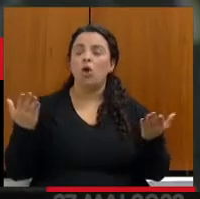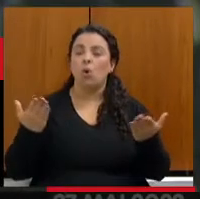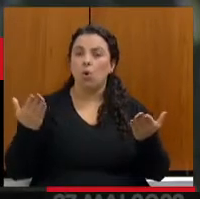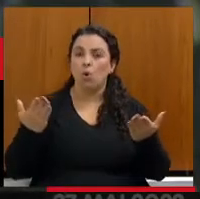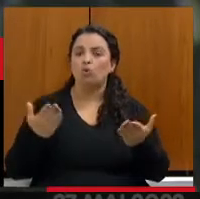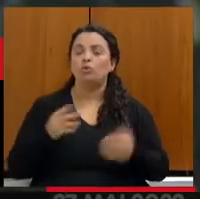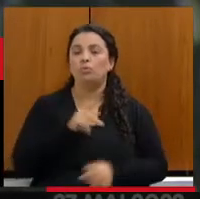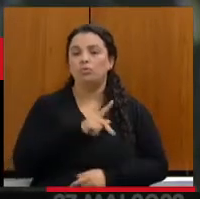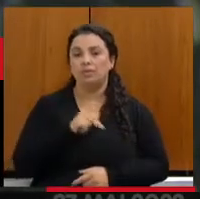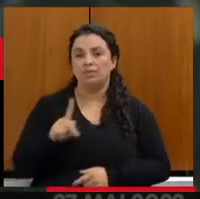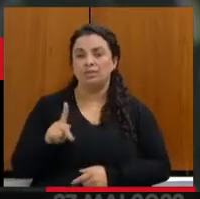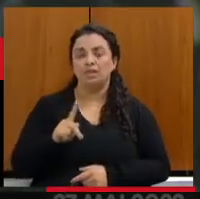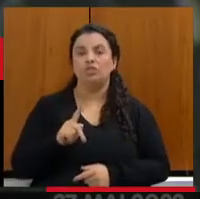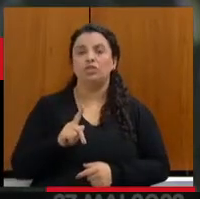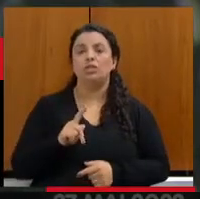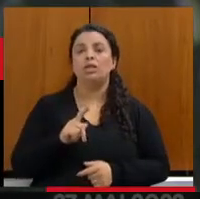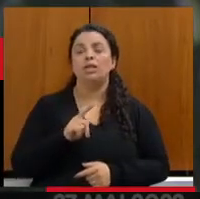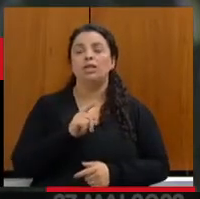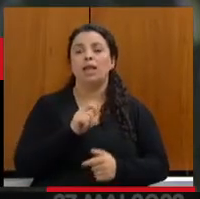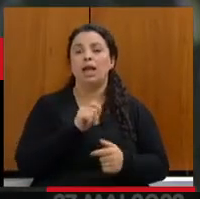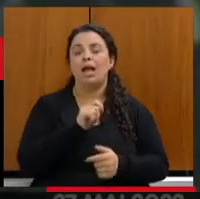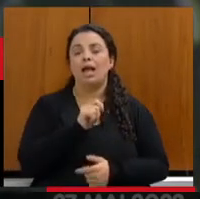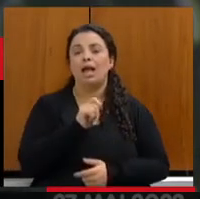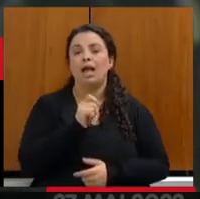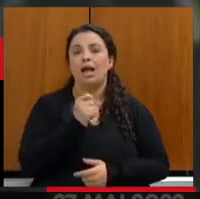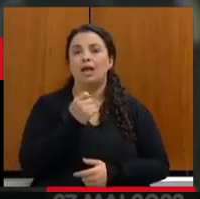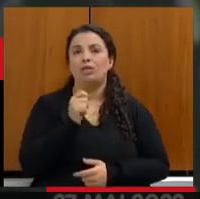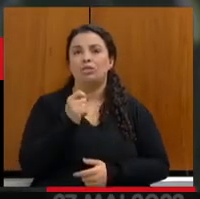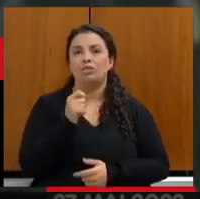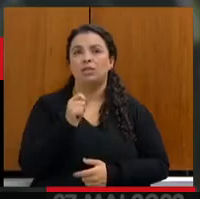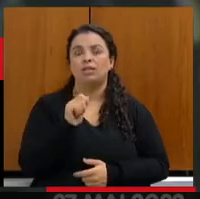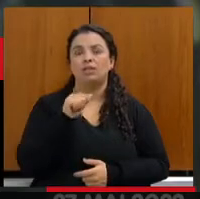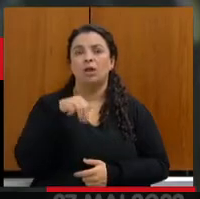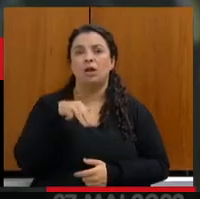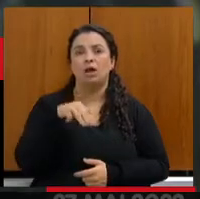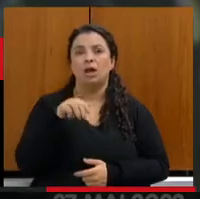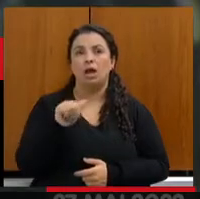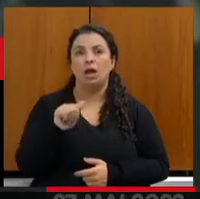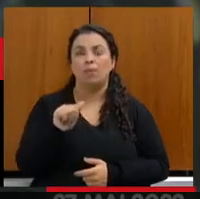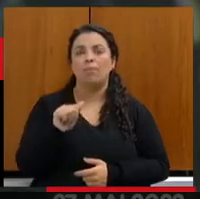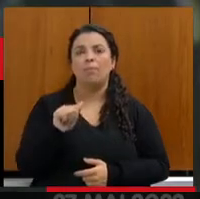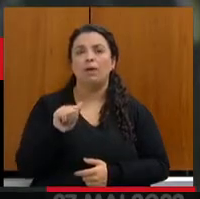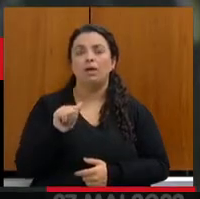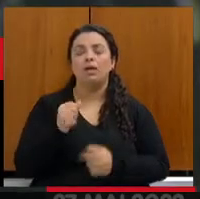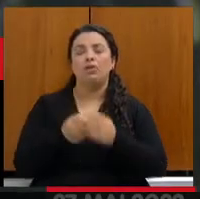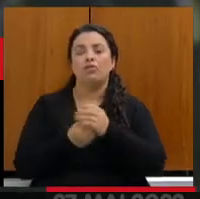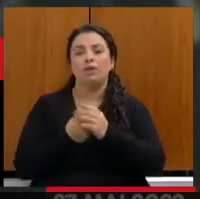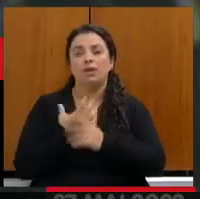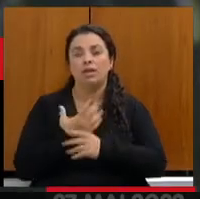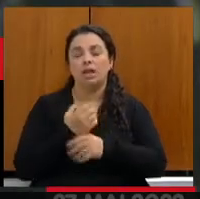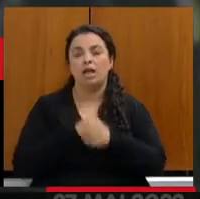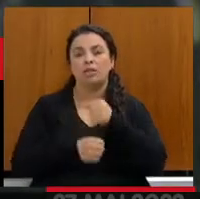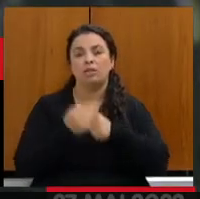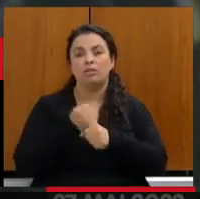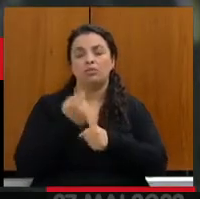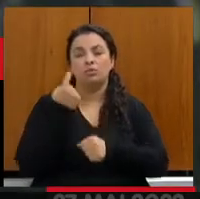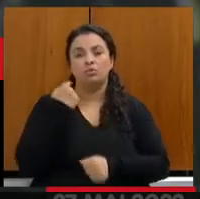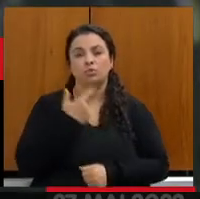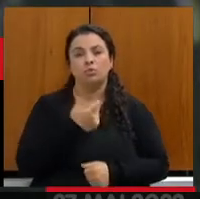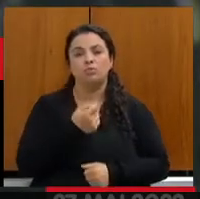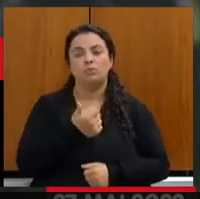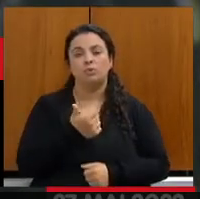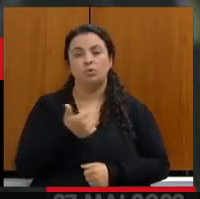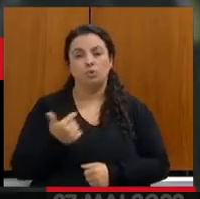associação mulheres em ação de João Monlevade criada no ano de 2012 exatamente pela